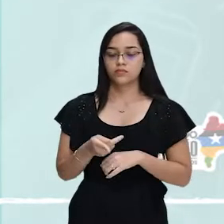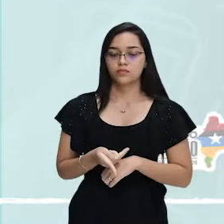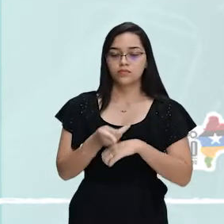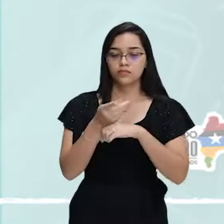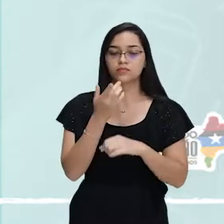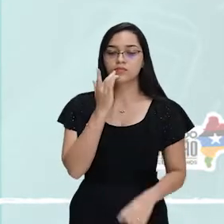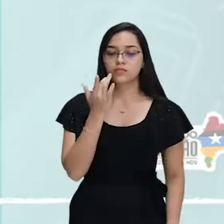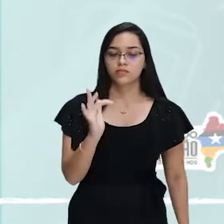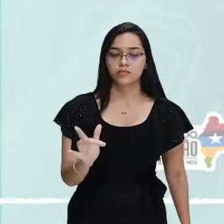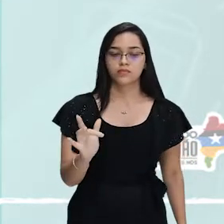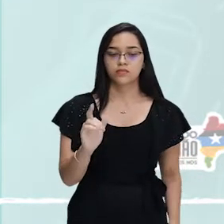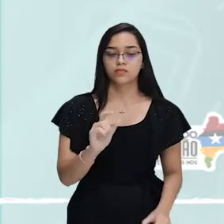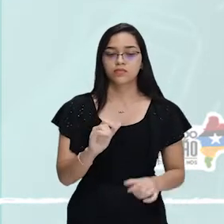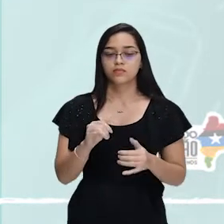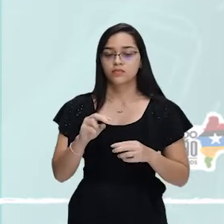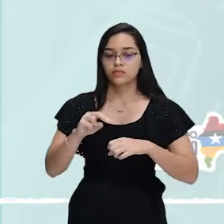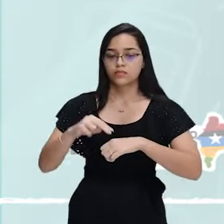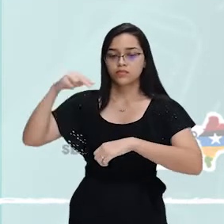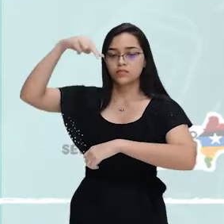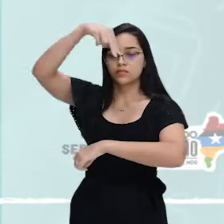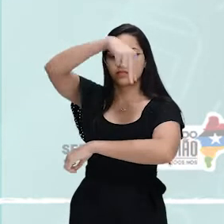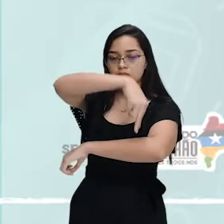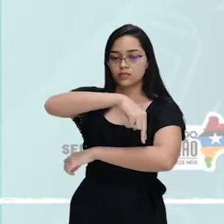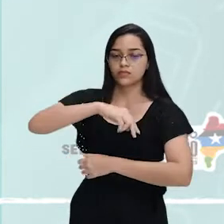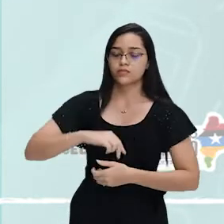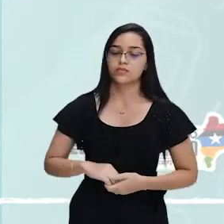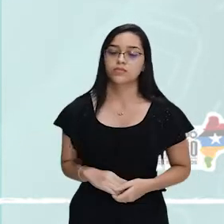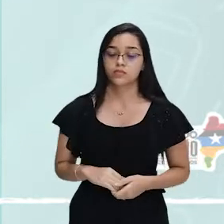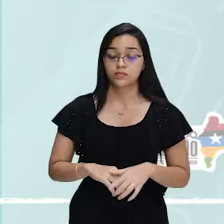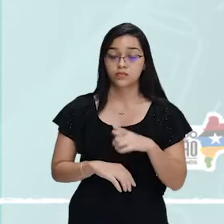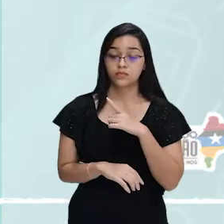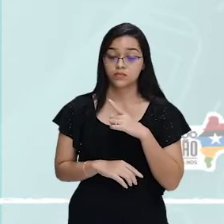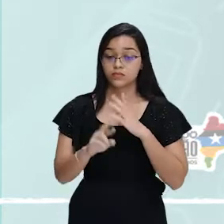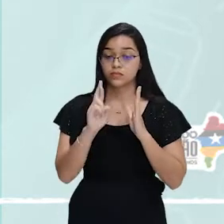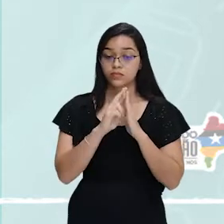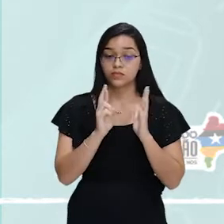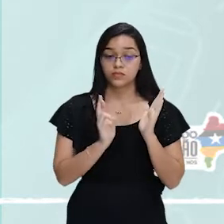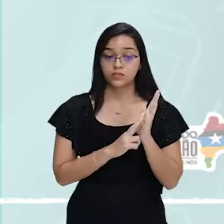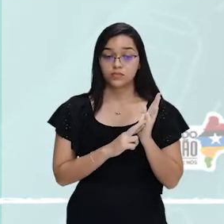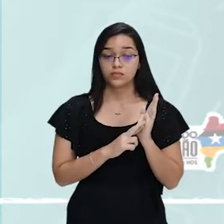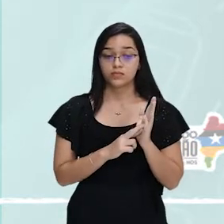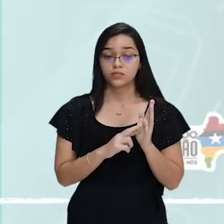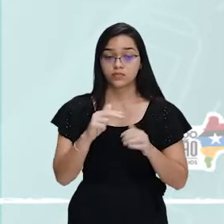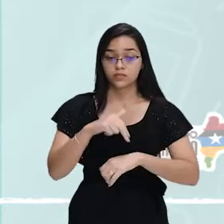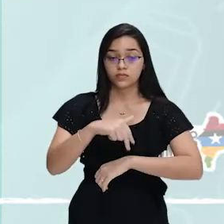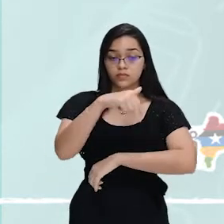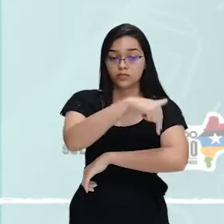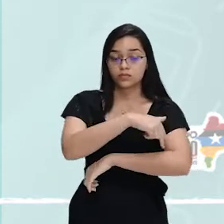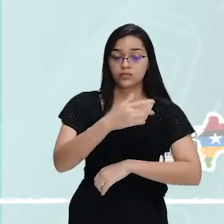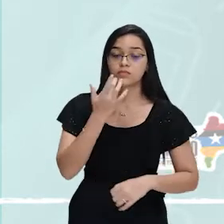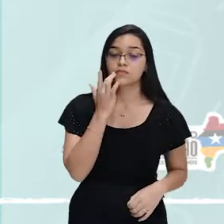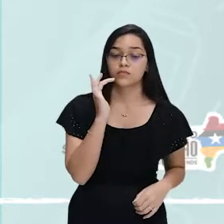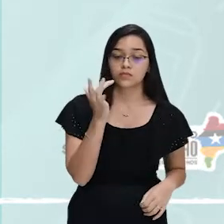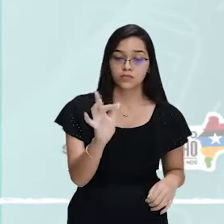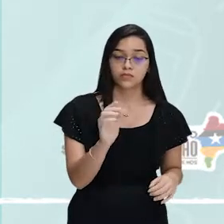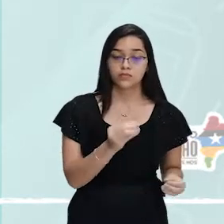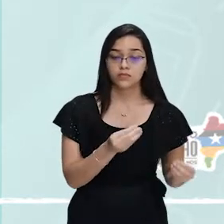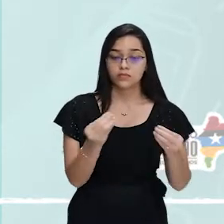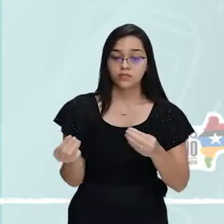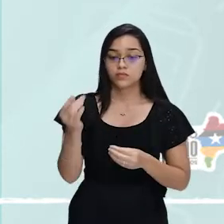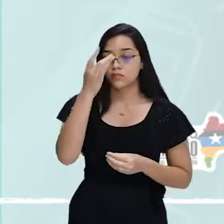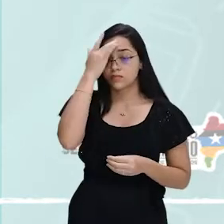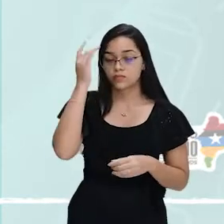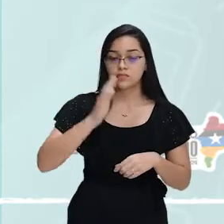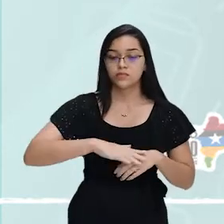ouro em uma competição de salto em distância. Segundo o regulamento, essa competição, a medalha de ouro